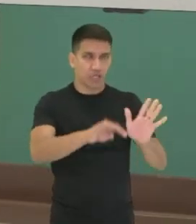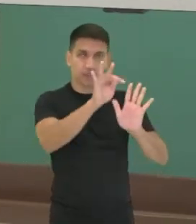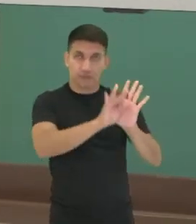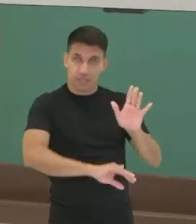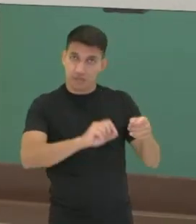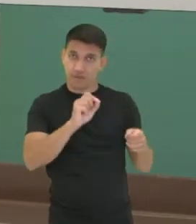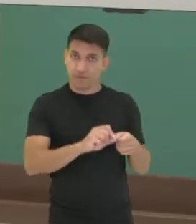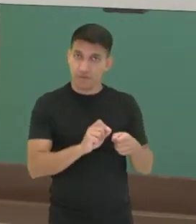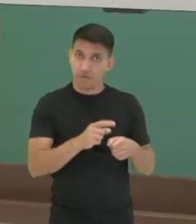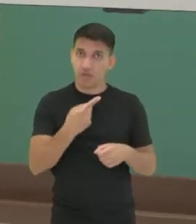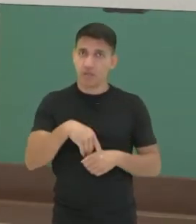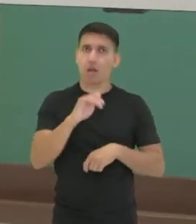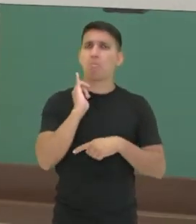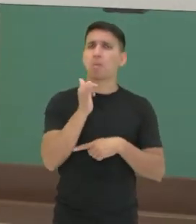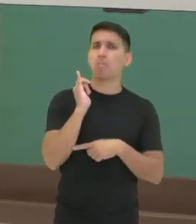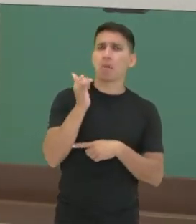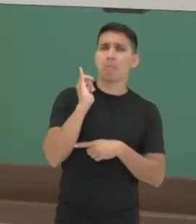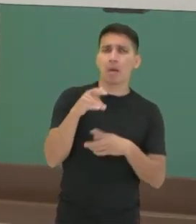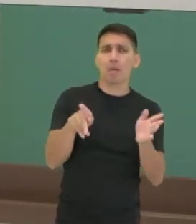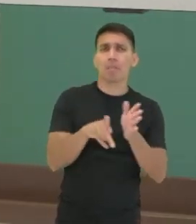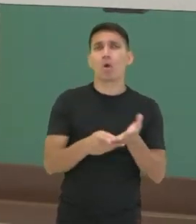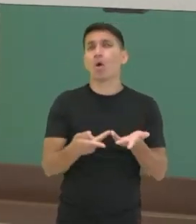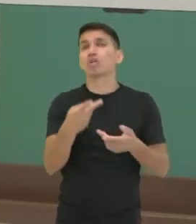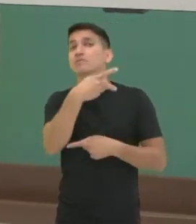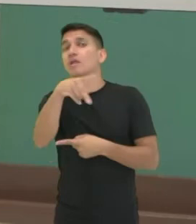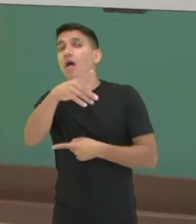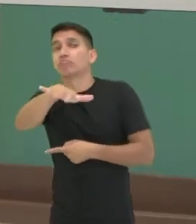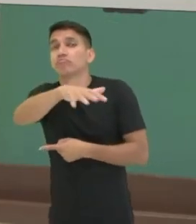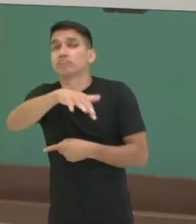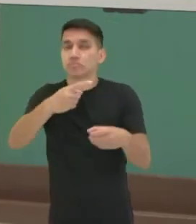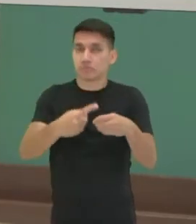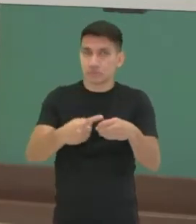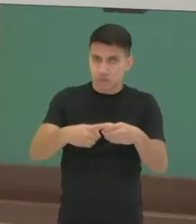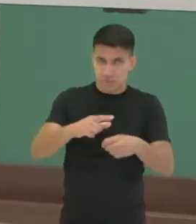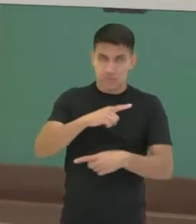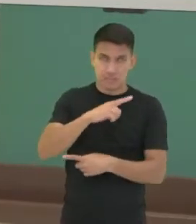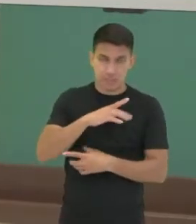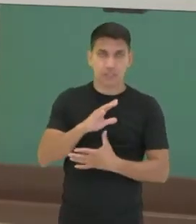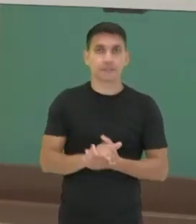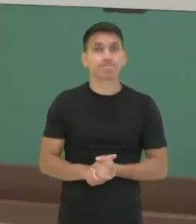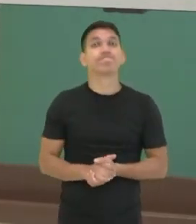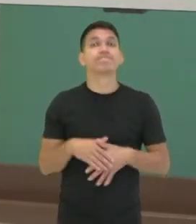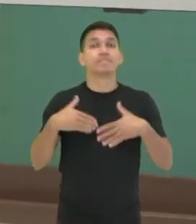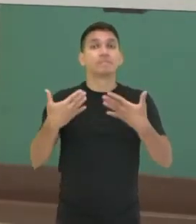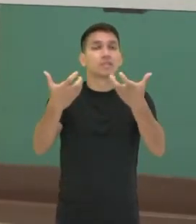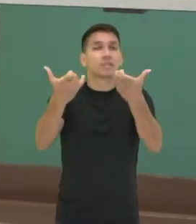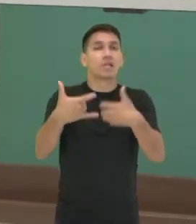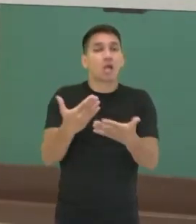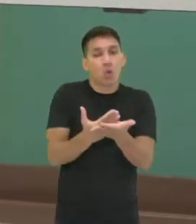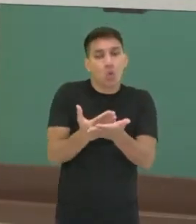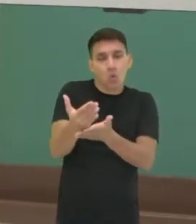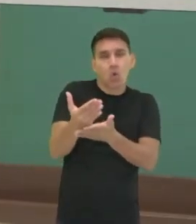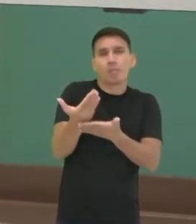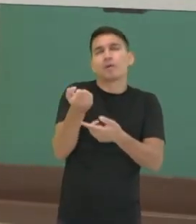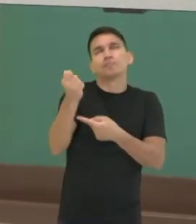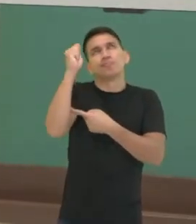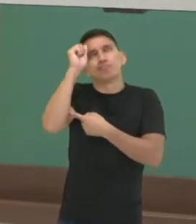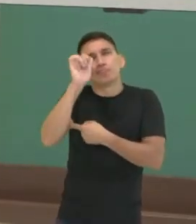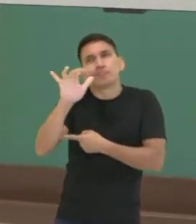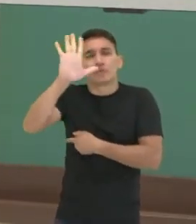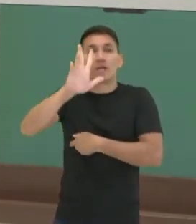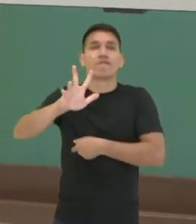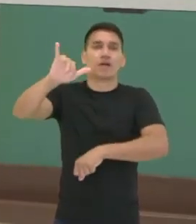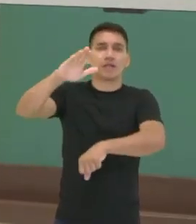aí, narrando algum conto popular da sua cidade, da sua região. E vamos ilustrar. Você vai ter um